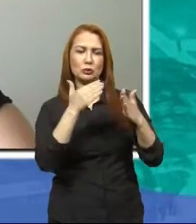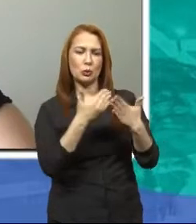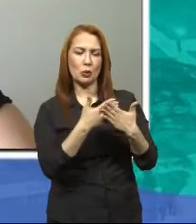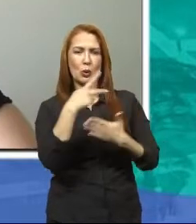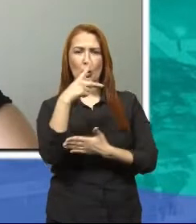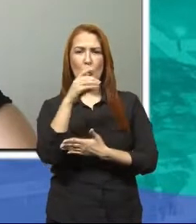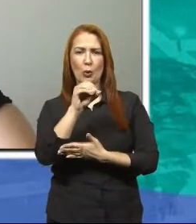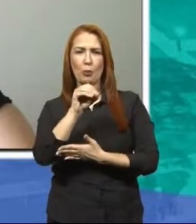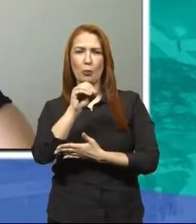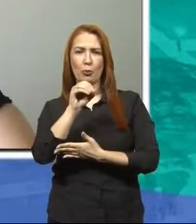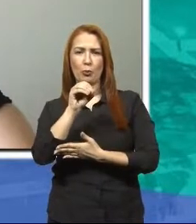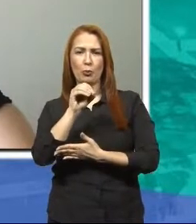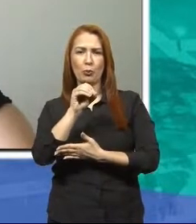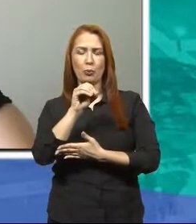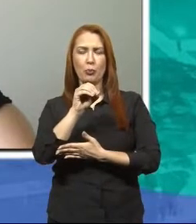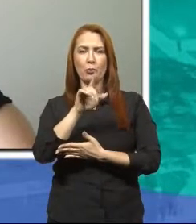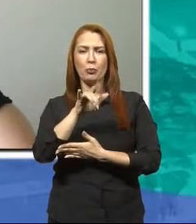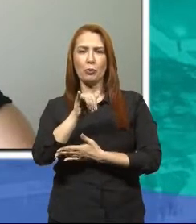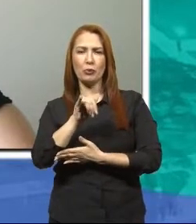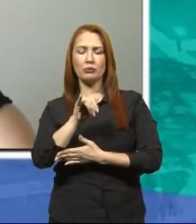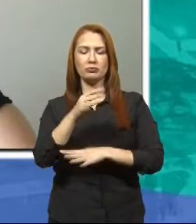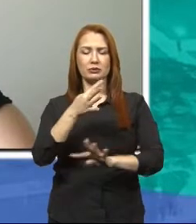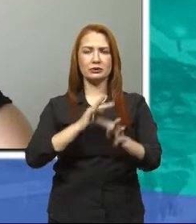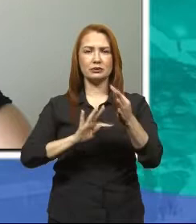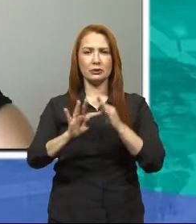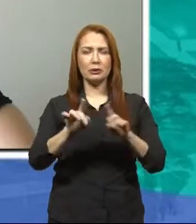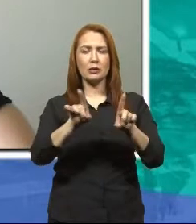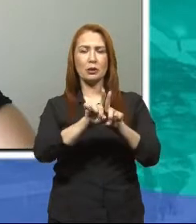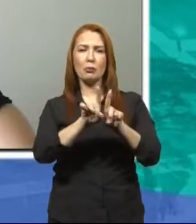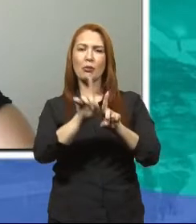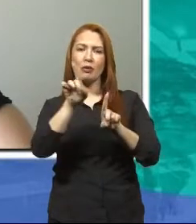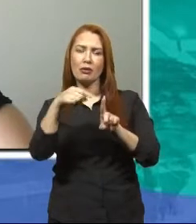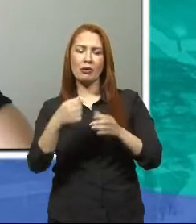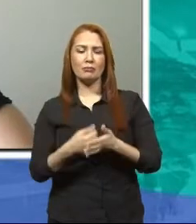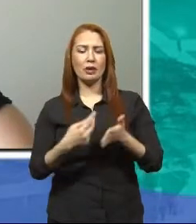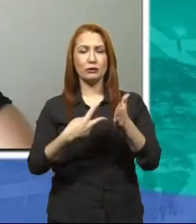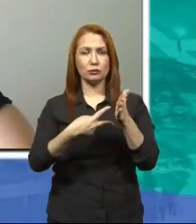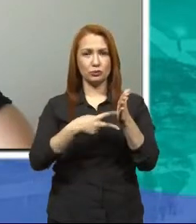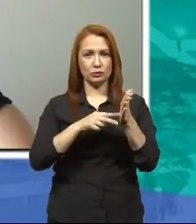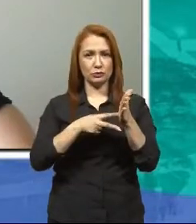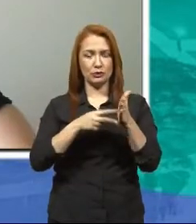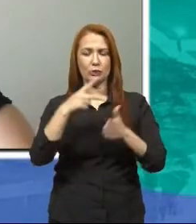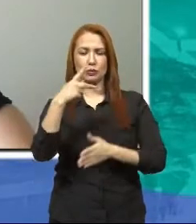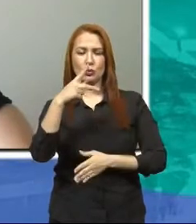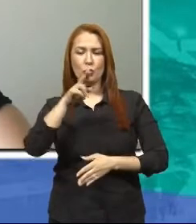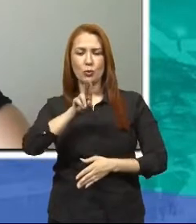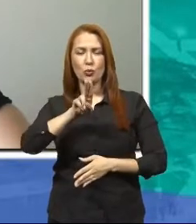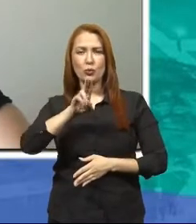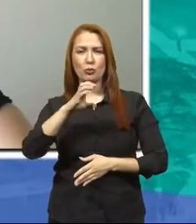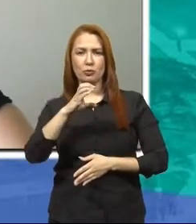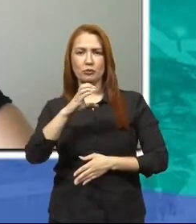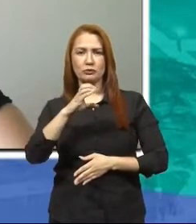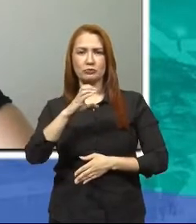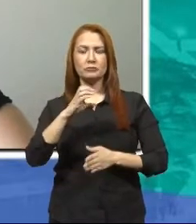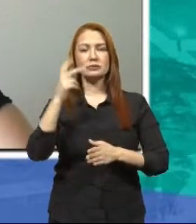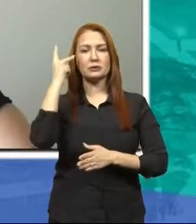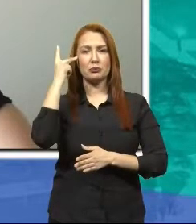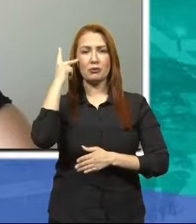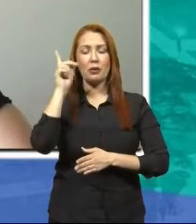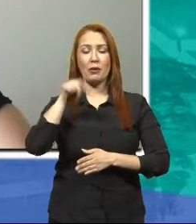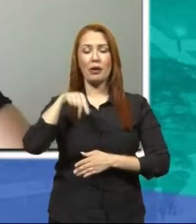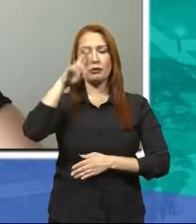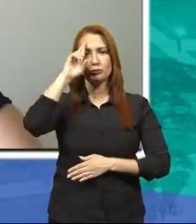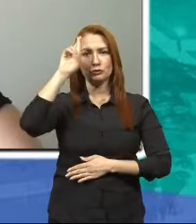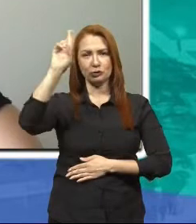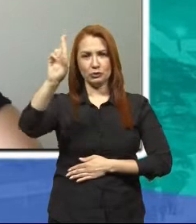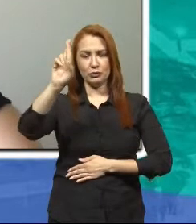da Universidade de São Paulo, é professor associado da PUC de São Paulo, é o diretor-presidente